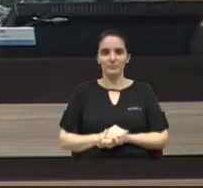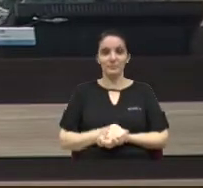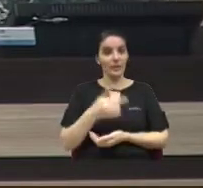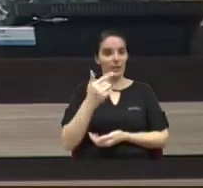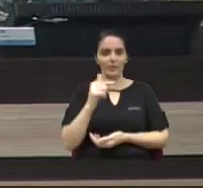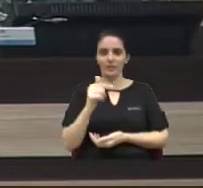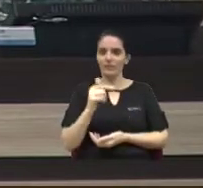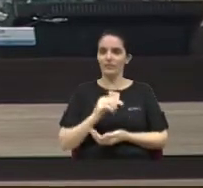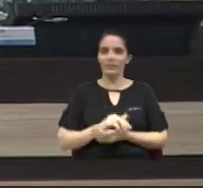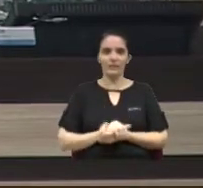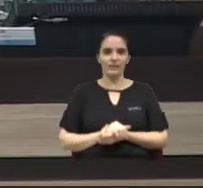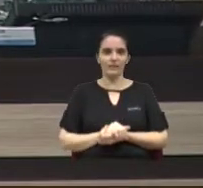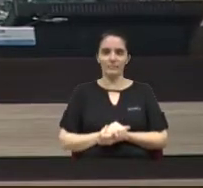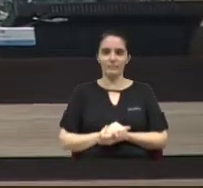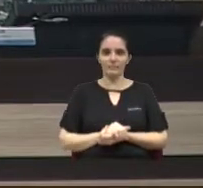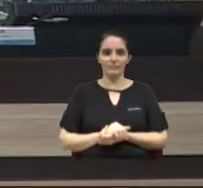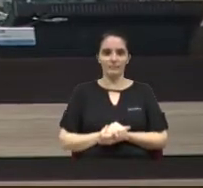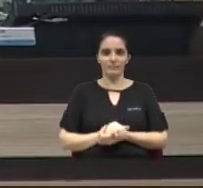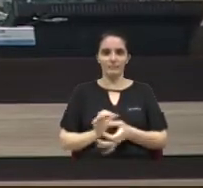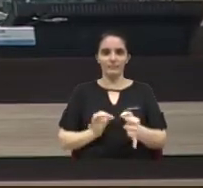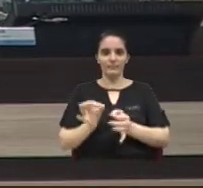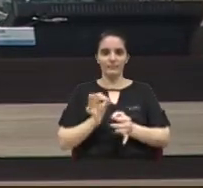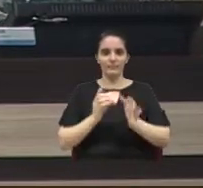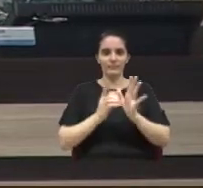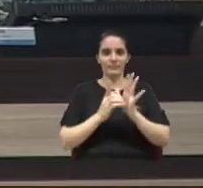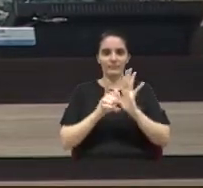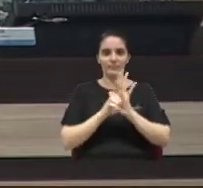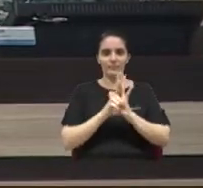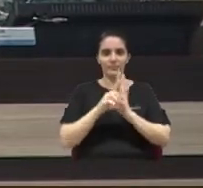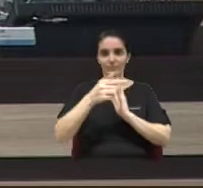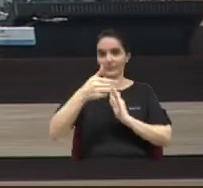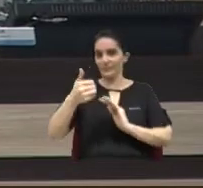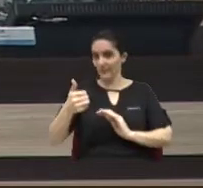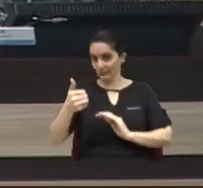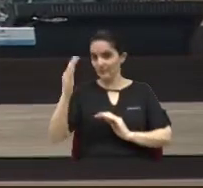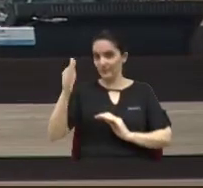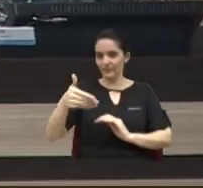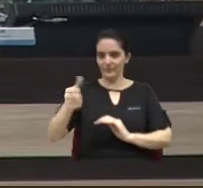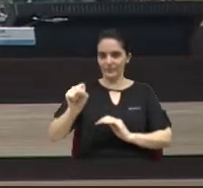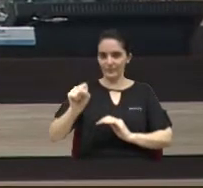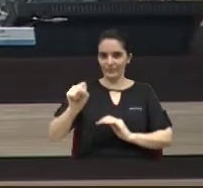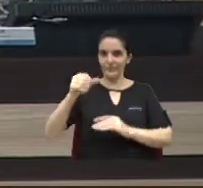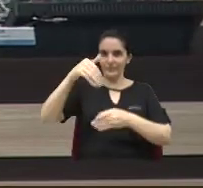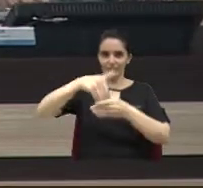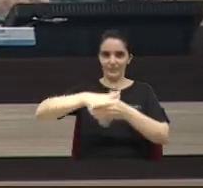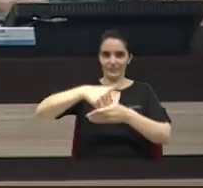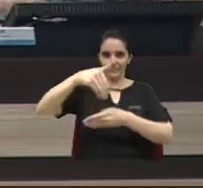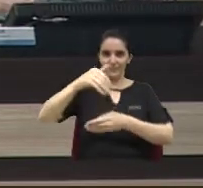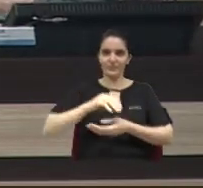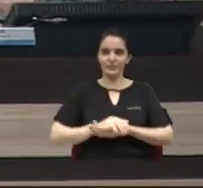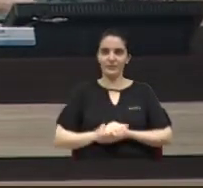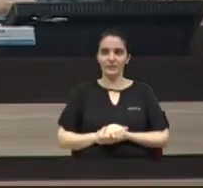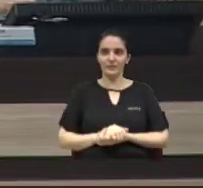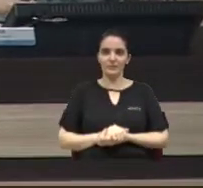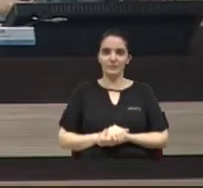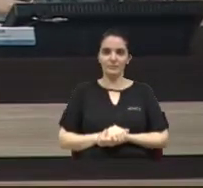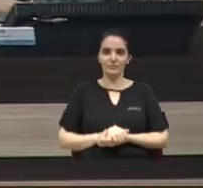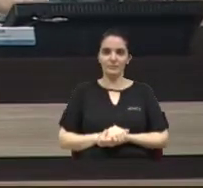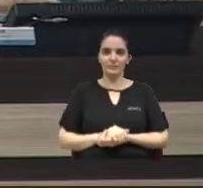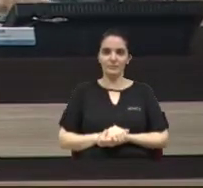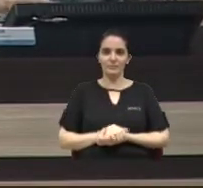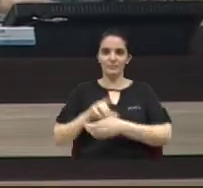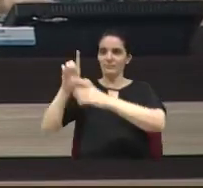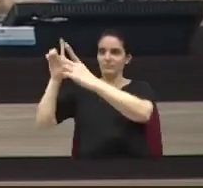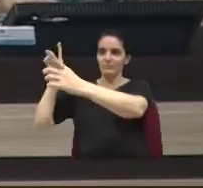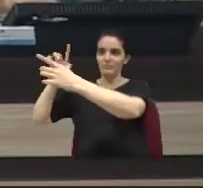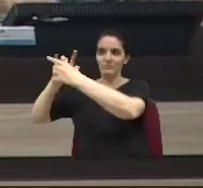Não havendo, o projeto de decreto legislativo 21/2018, ele vai à votação, e o painel de